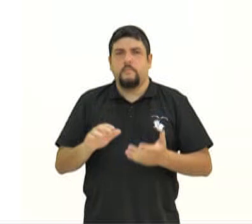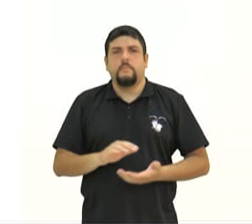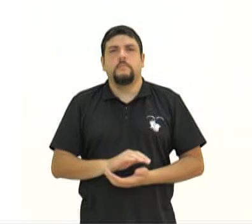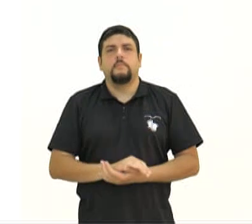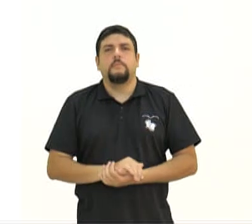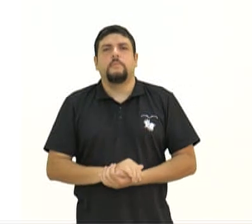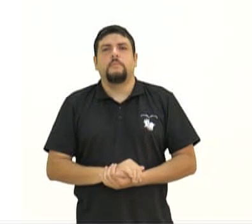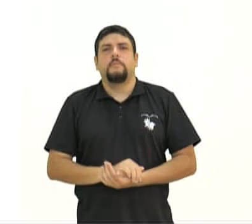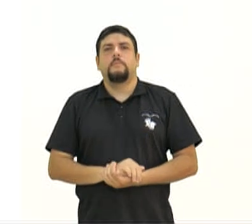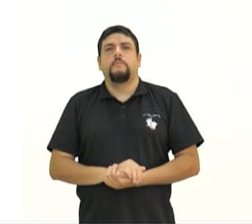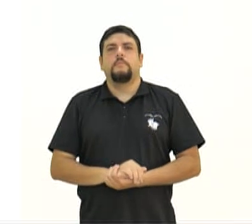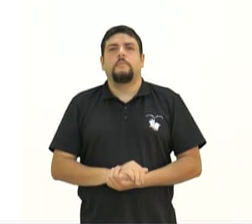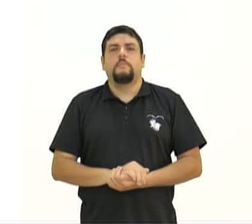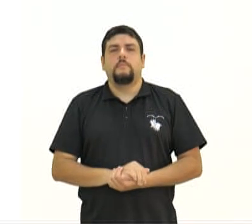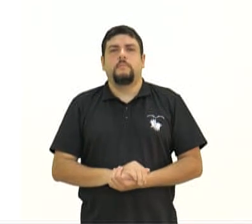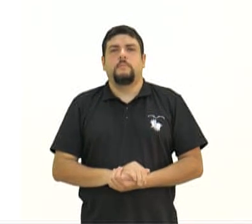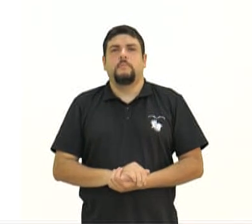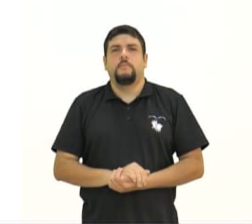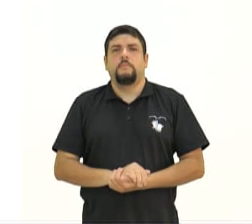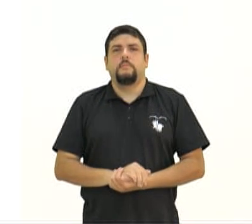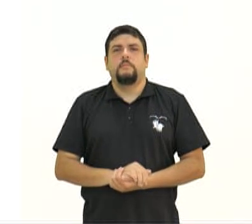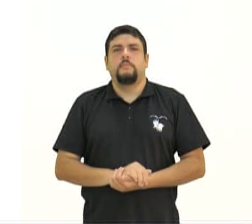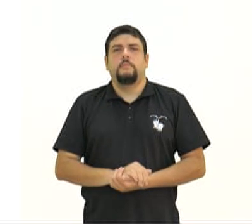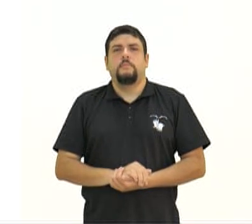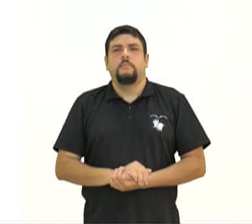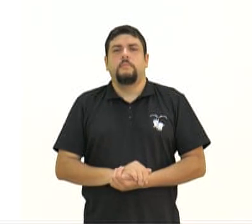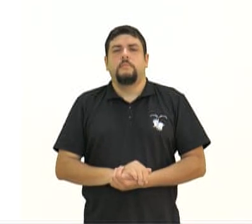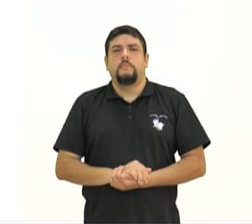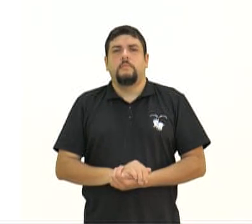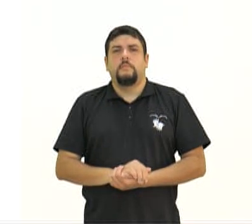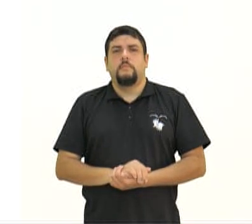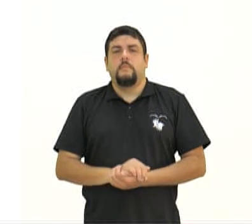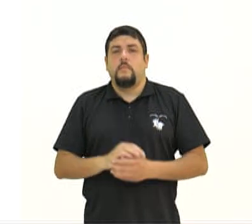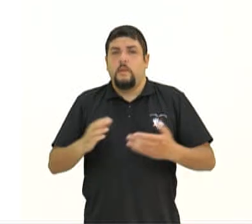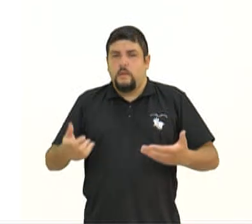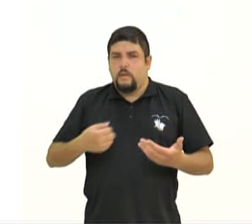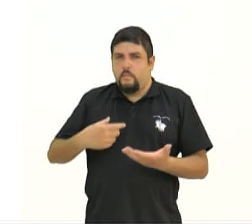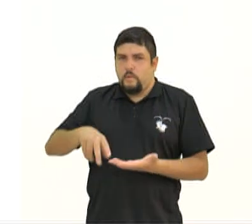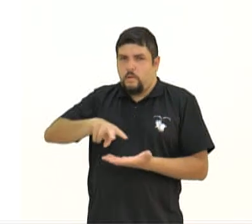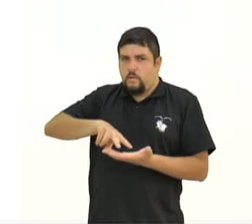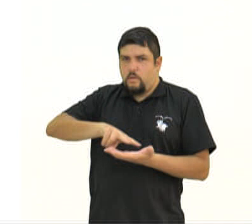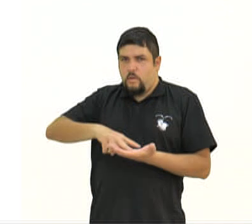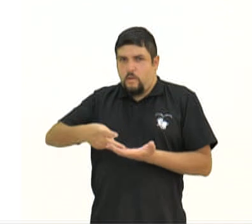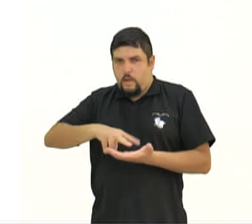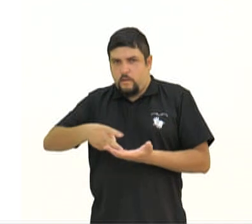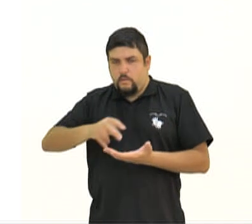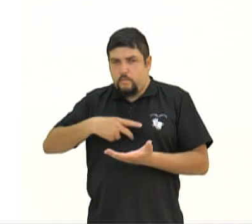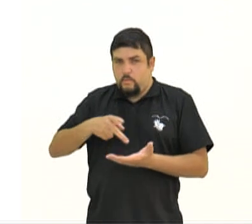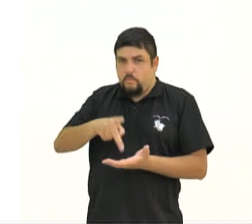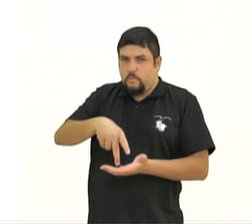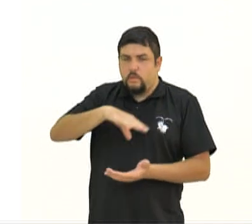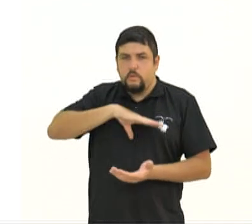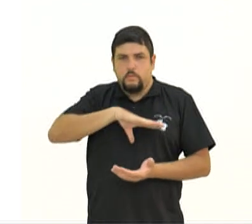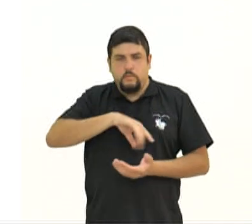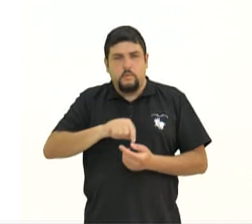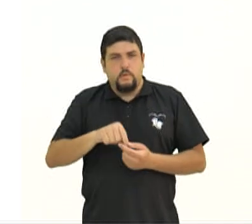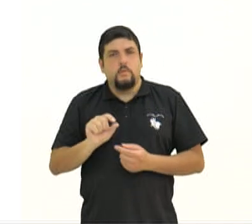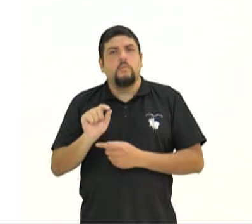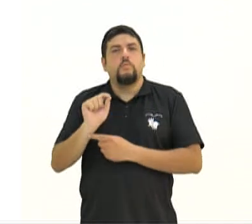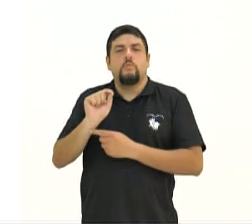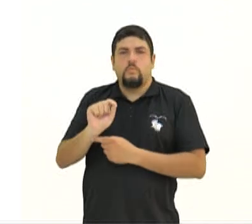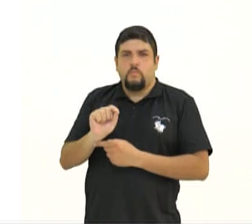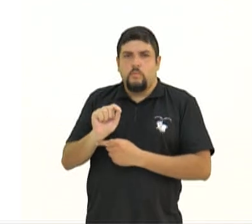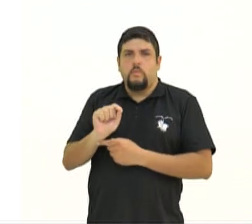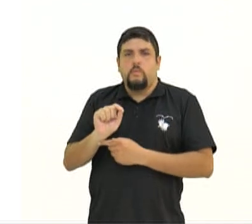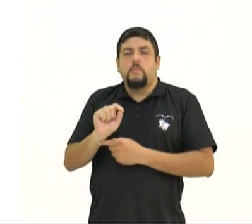Postura del perro invertido. Então, gente, a tradução literal desse título, né,